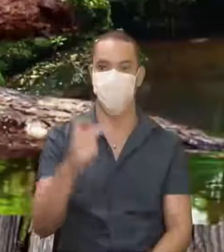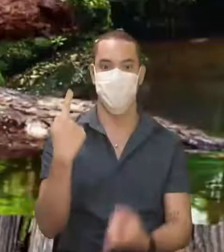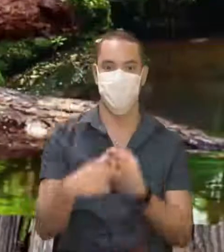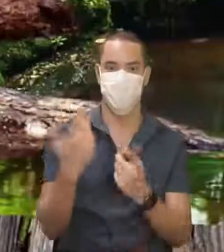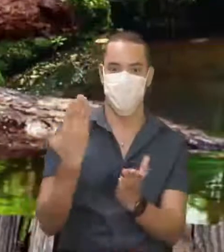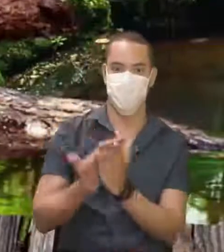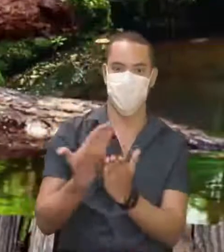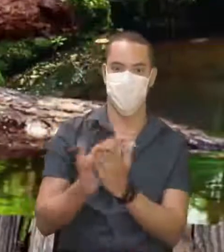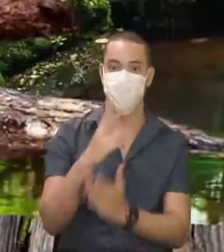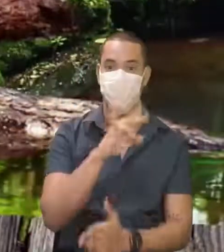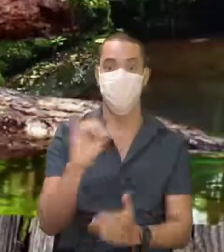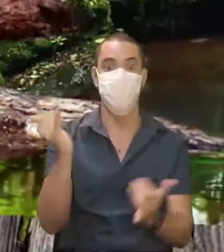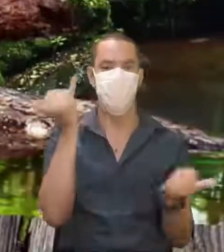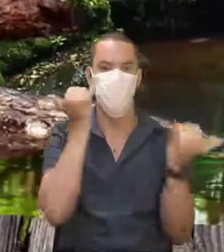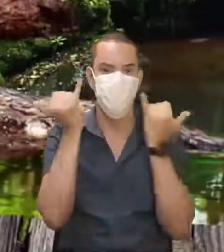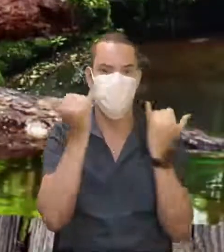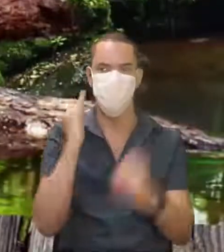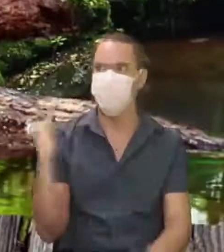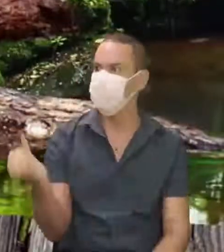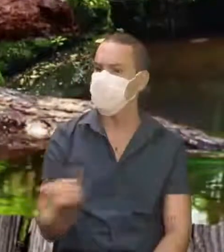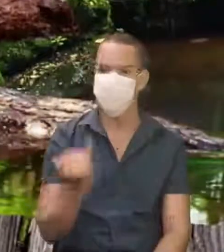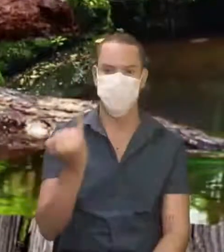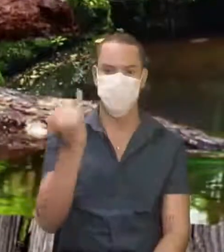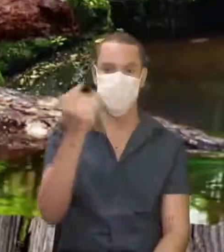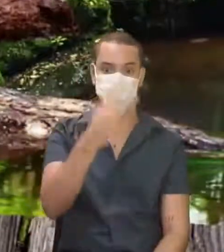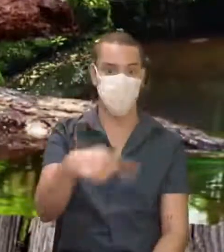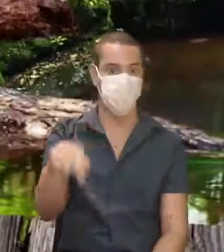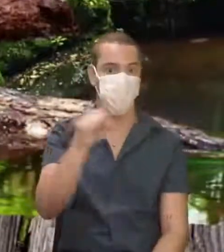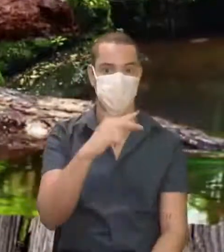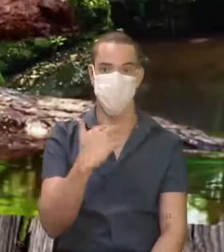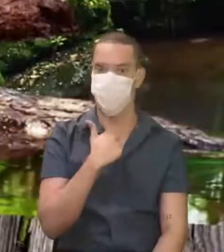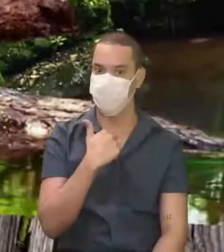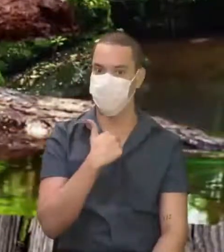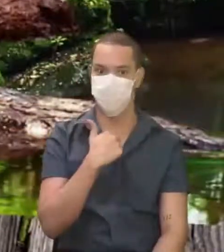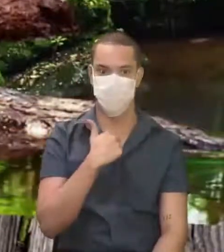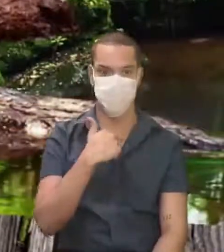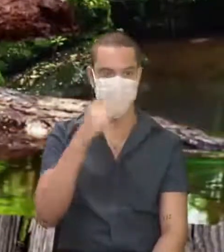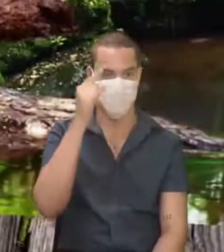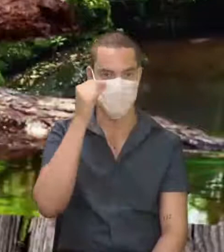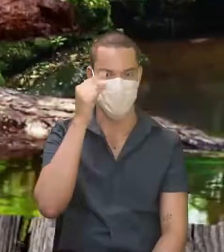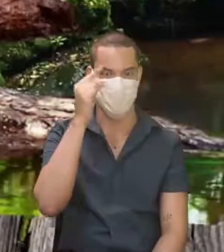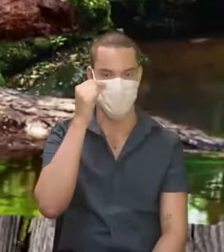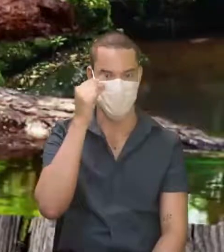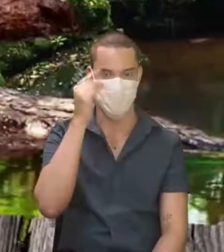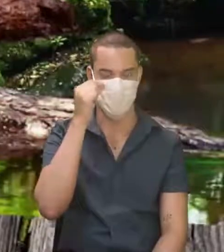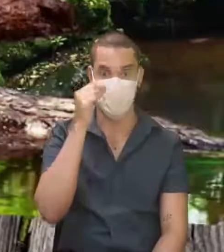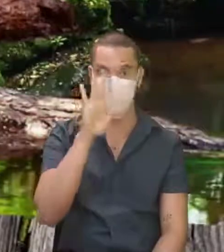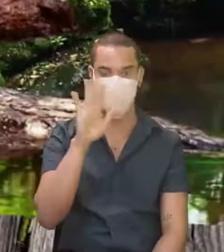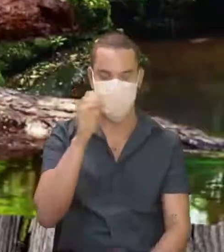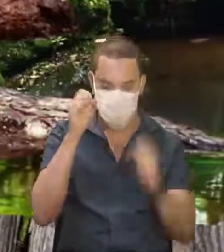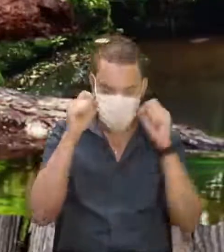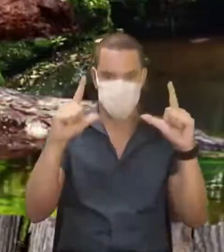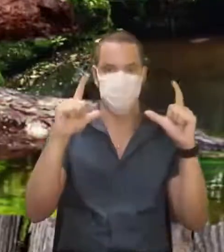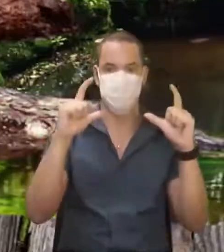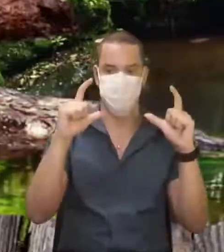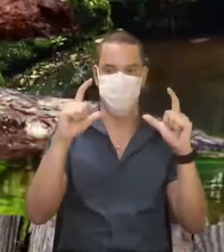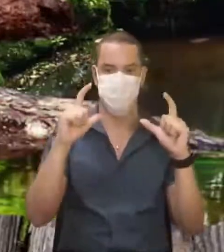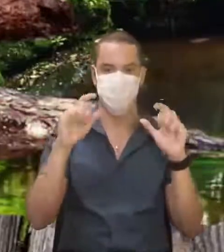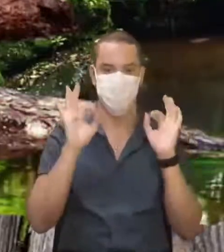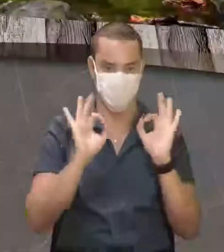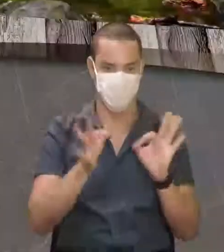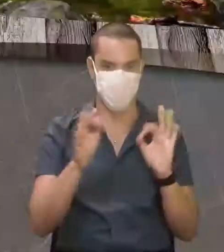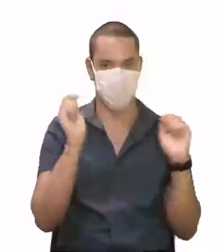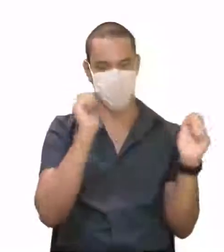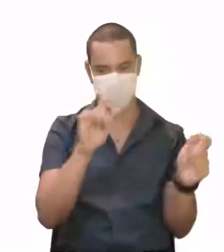hoje vai trazer informações importantes e você não pode dormir, você não pode piscar. Vamos jogar na